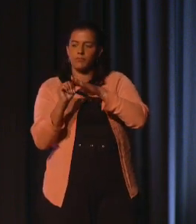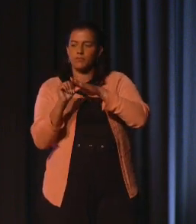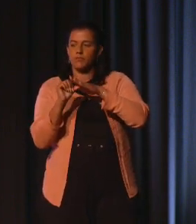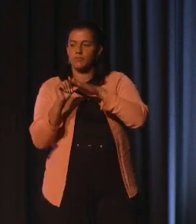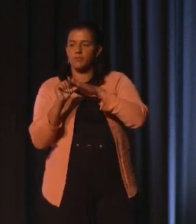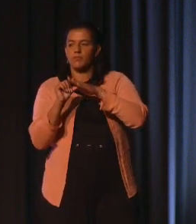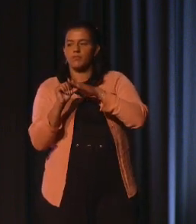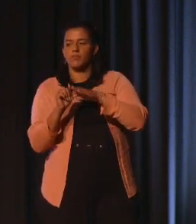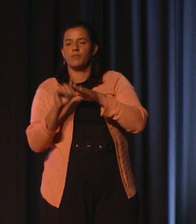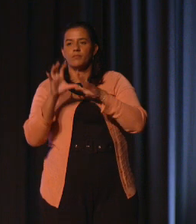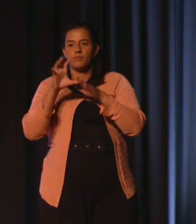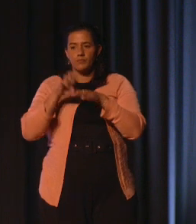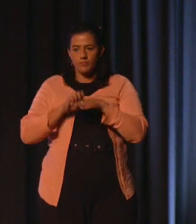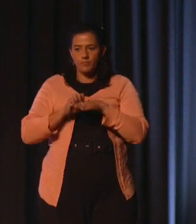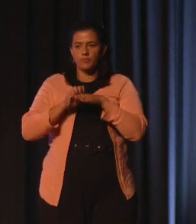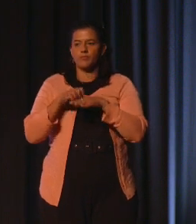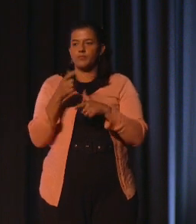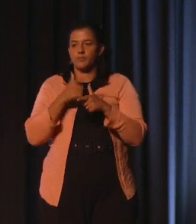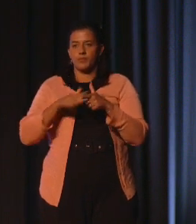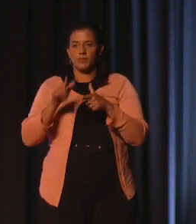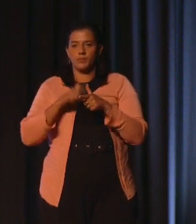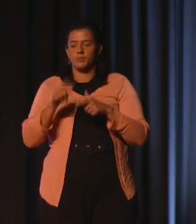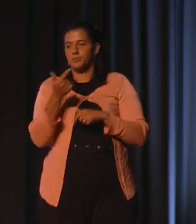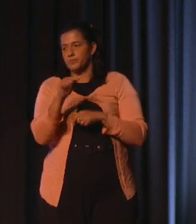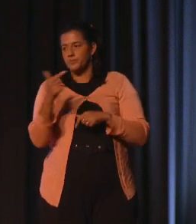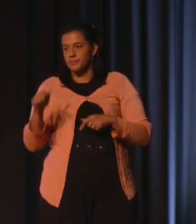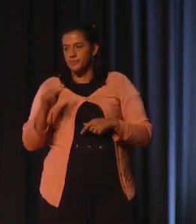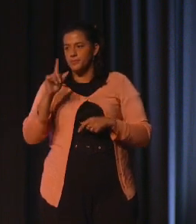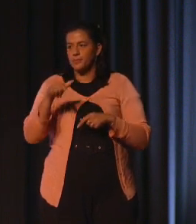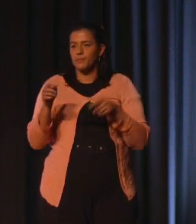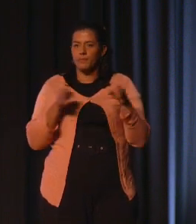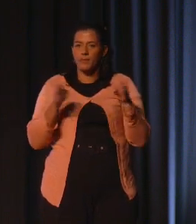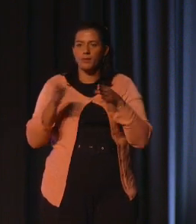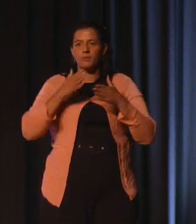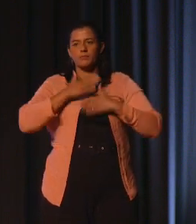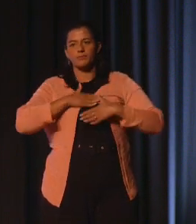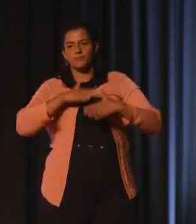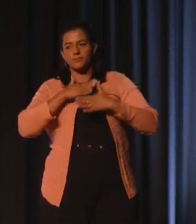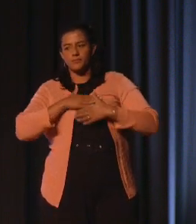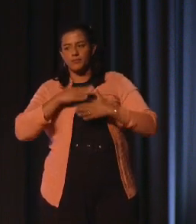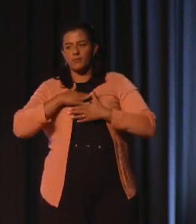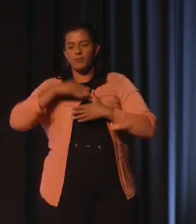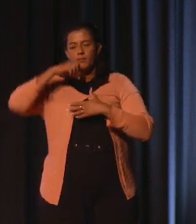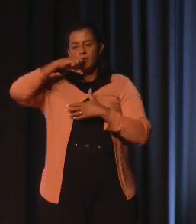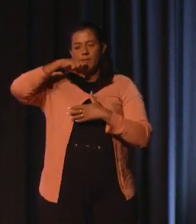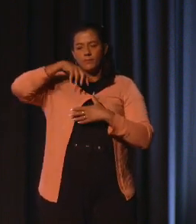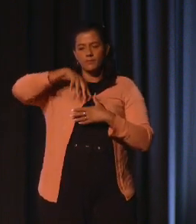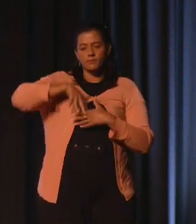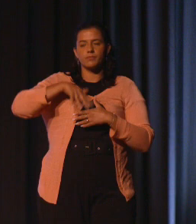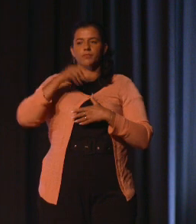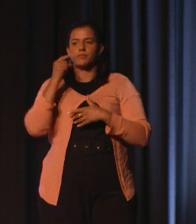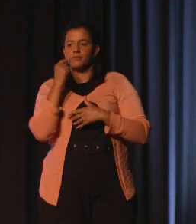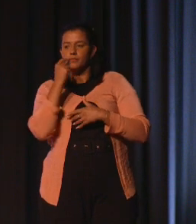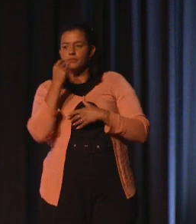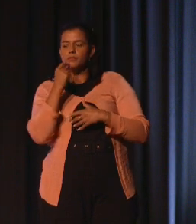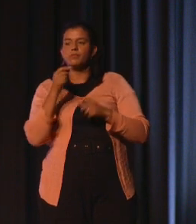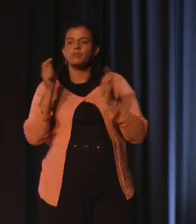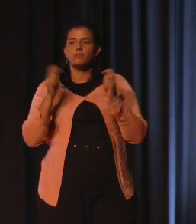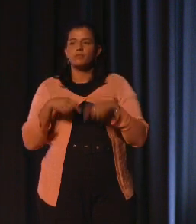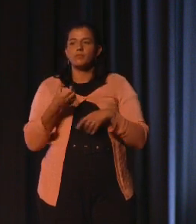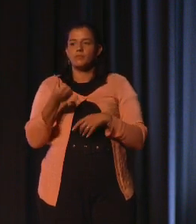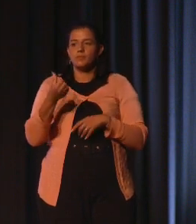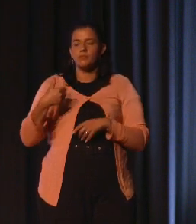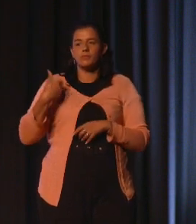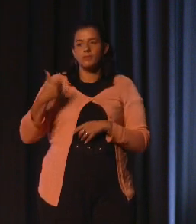segurar com a gaze, morder e não tem problema. Essa é uma fase tranquila, onde vai nascer os primeiros molares permanentes, geralmente eles nascem aos 6